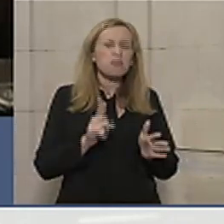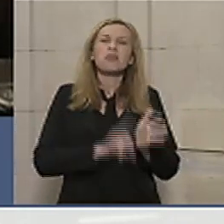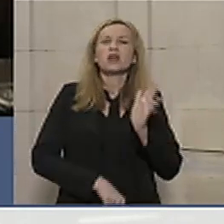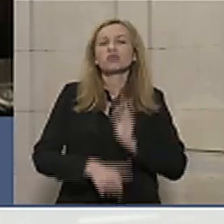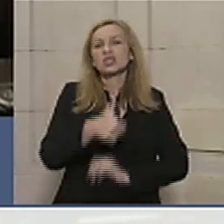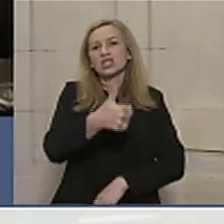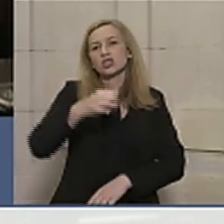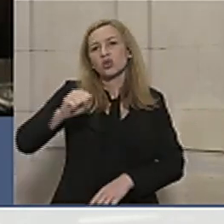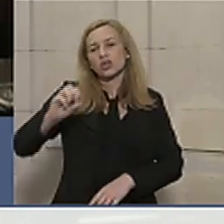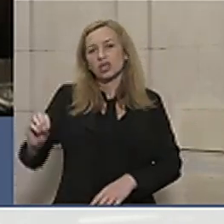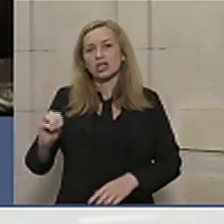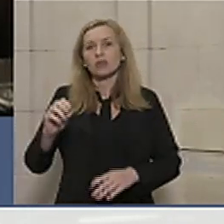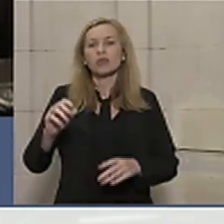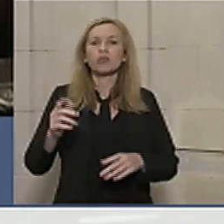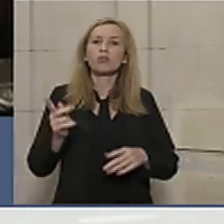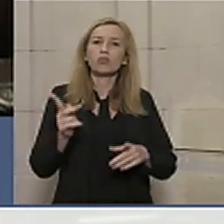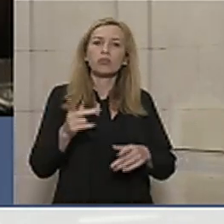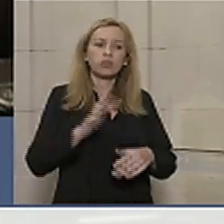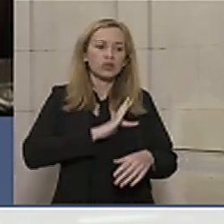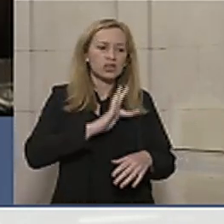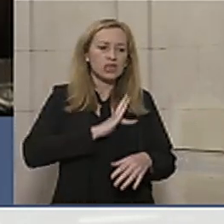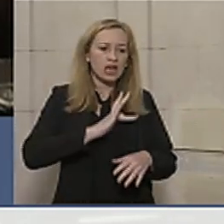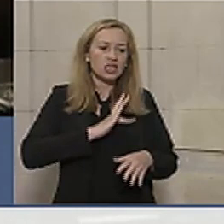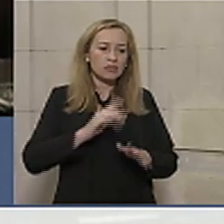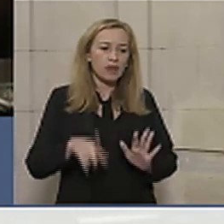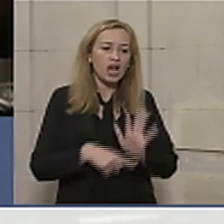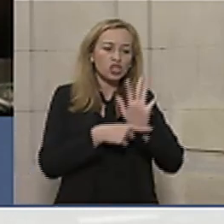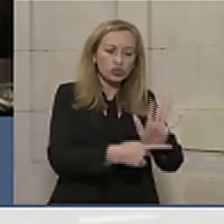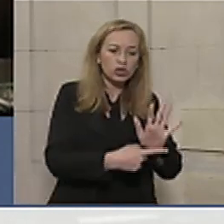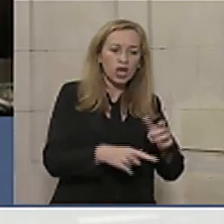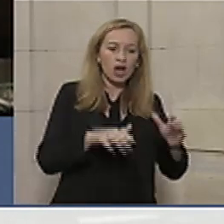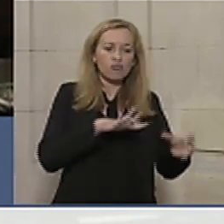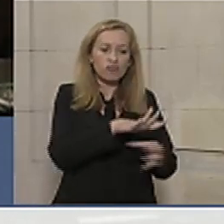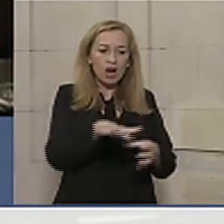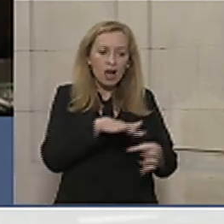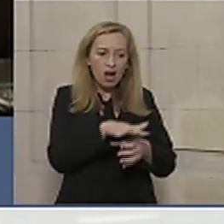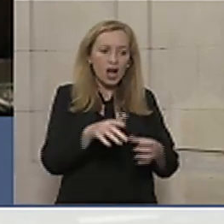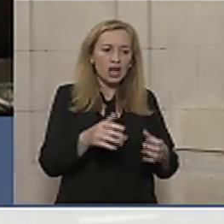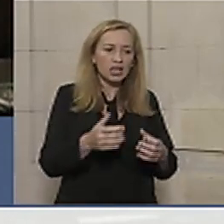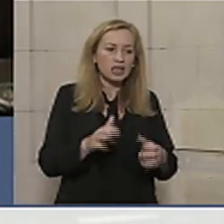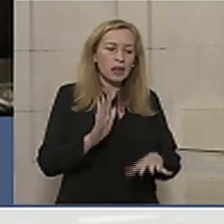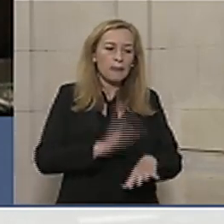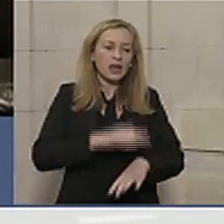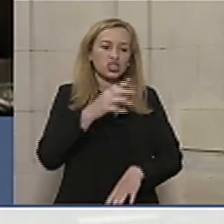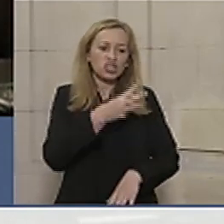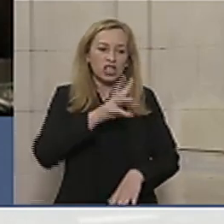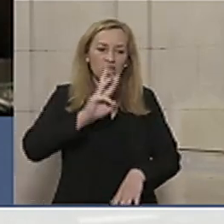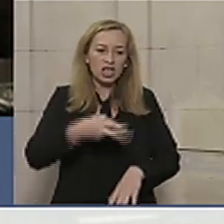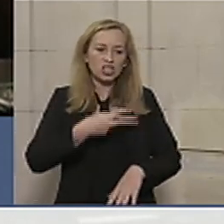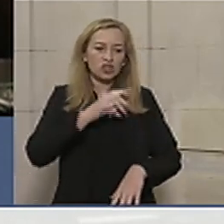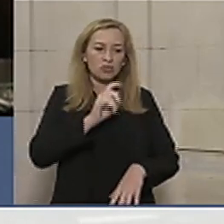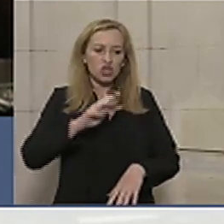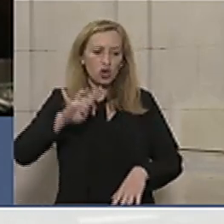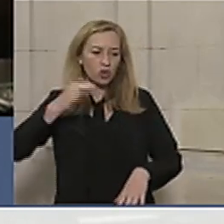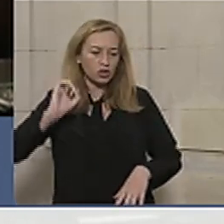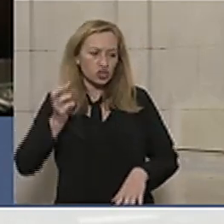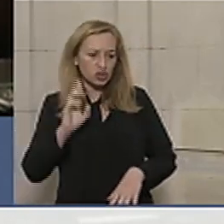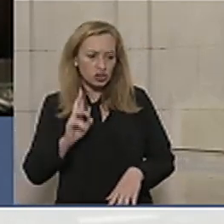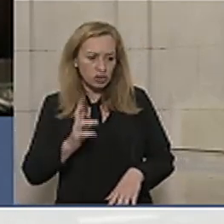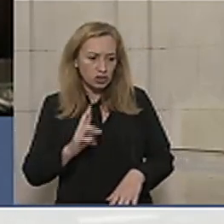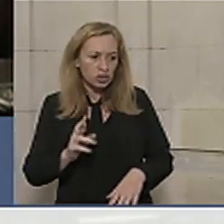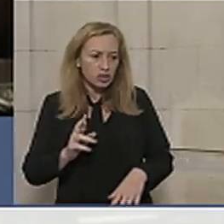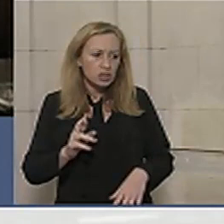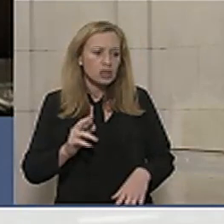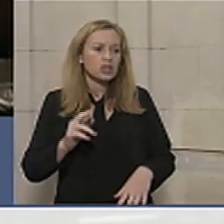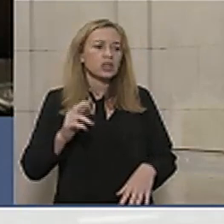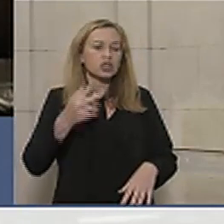policiais para cobrir uma área que representa, que protege aí mais de 500 mil de pessoas. Um número de